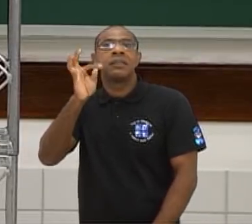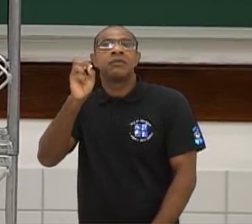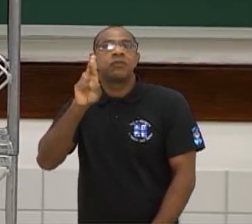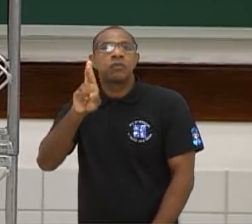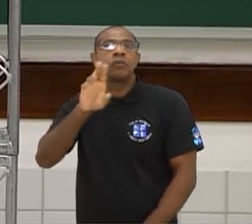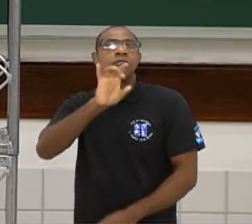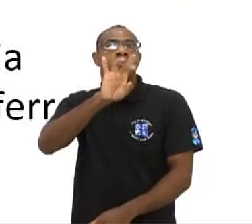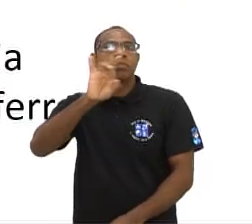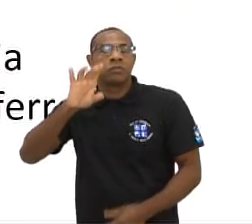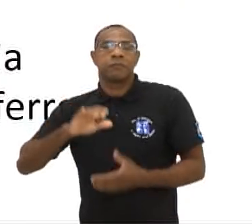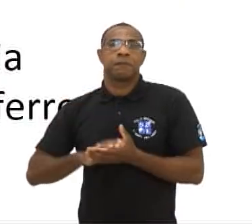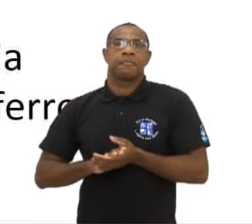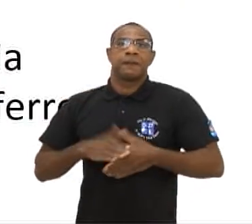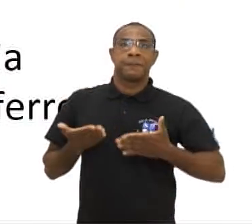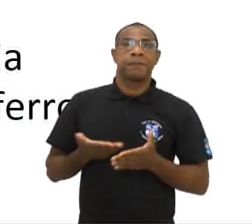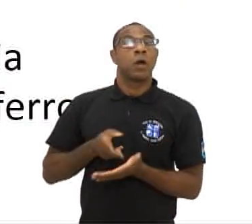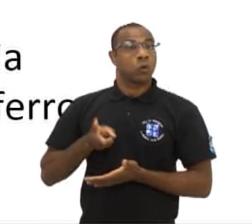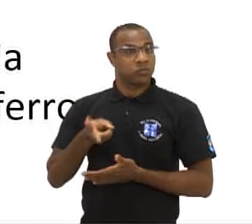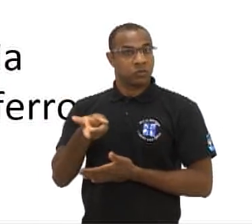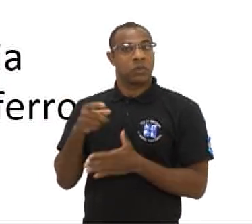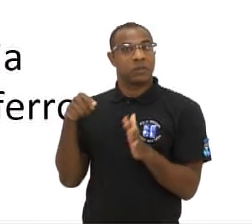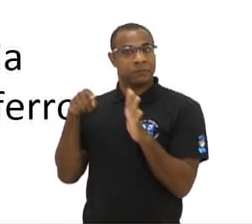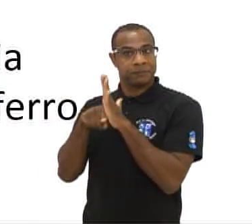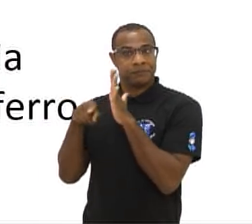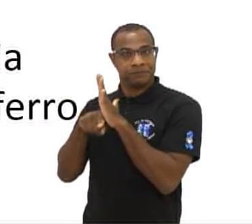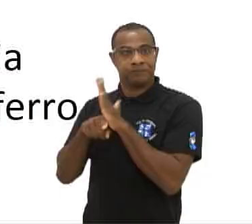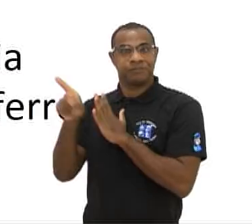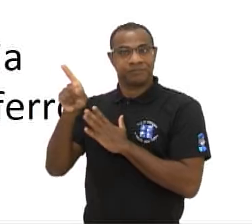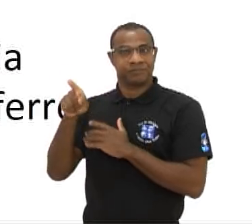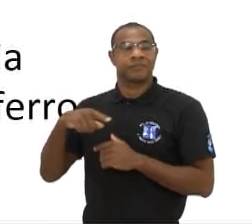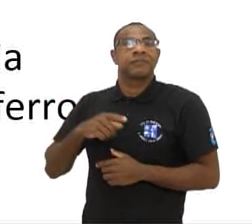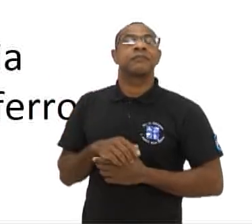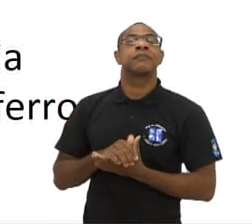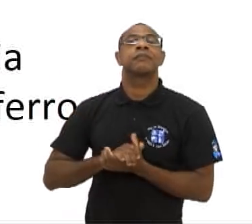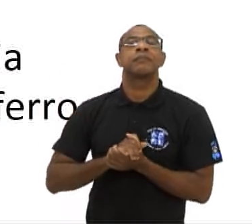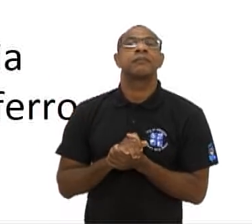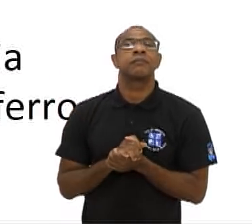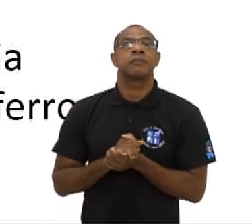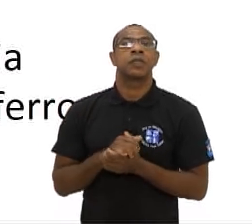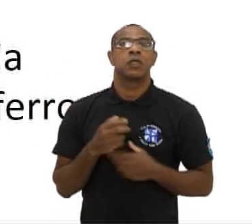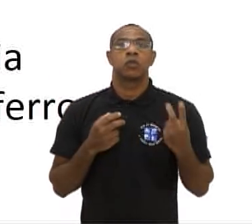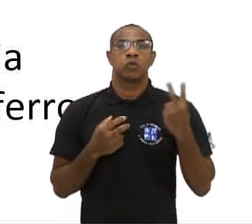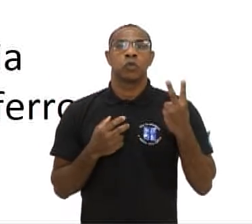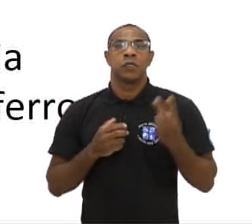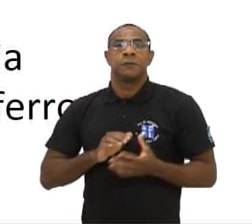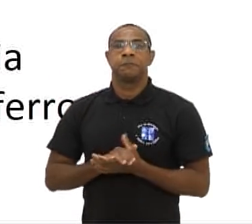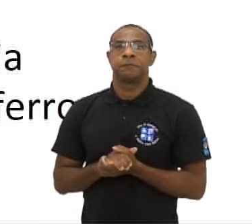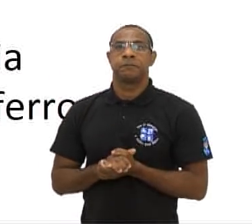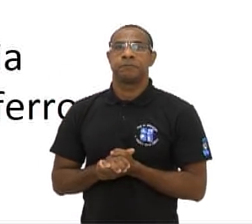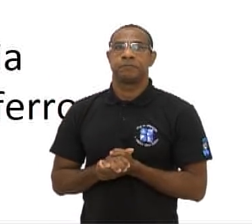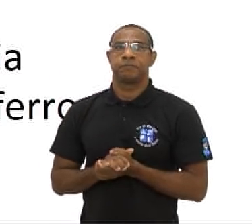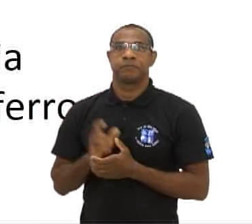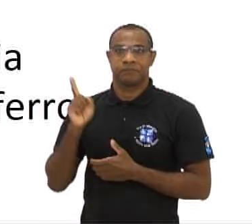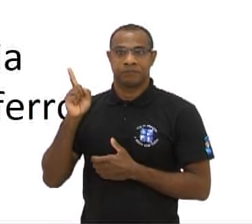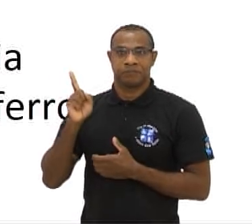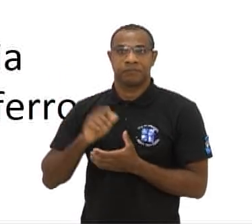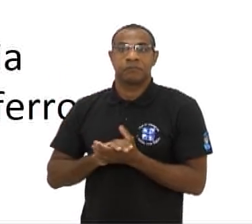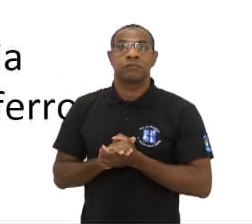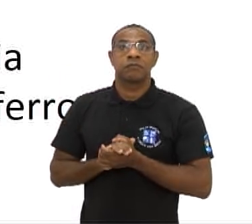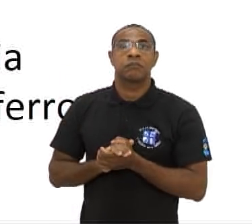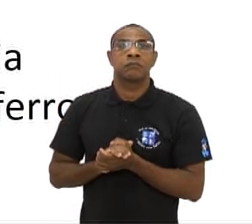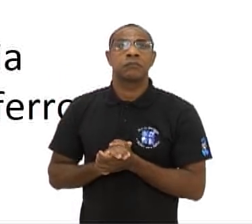a gente tem mais um quiz. E olha só o que ele diz. Número 2.